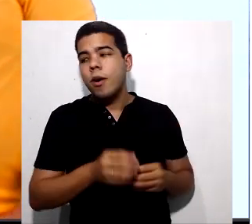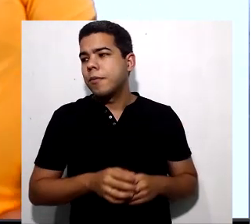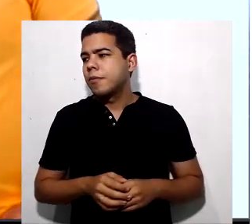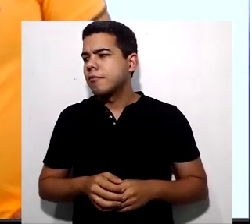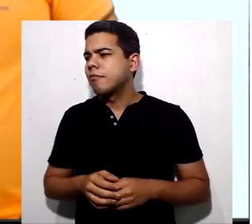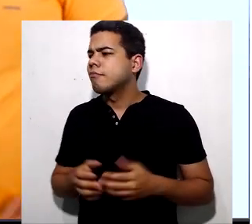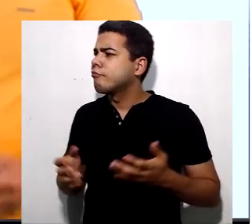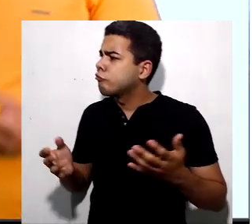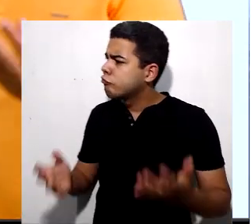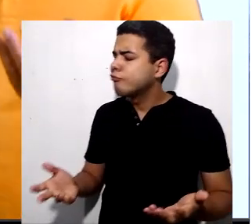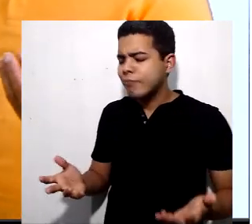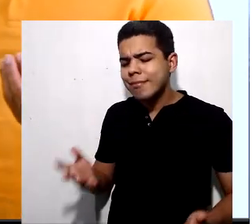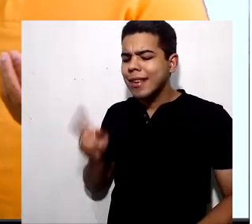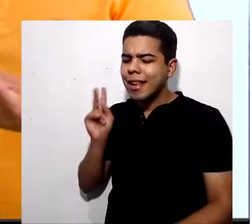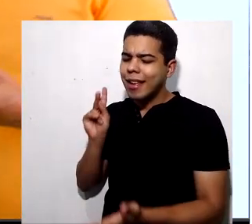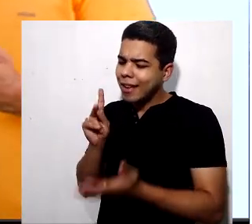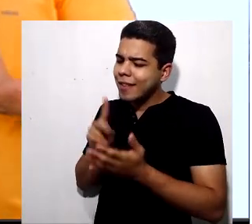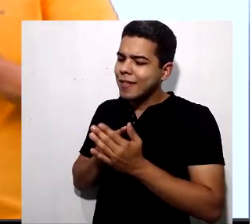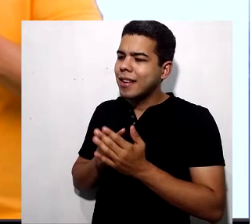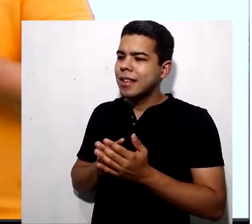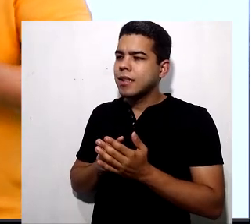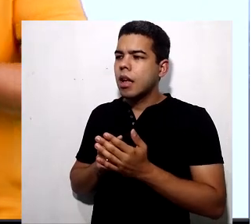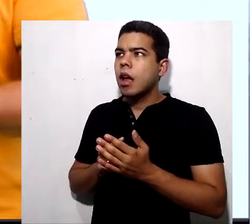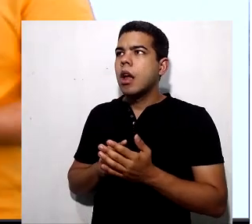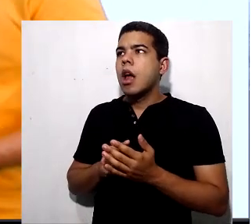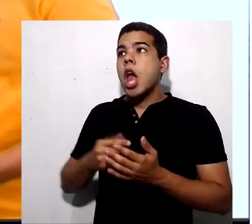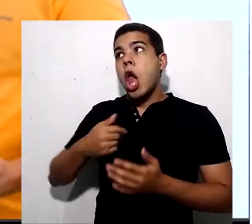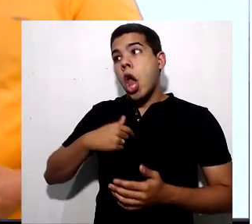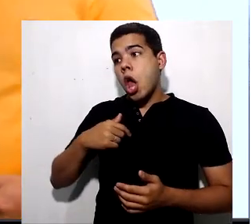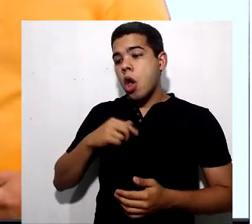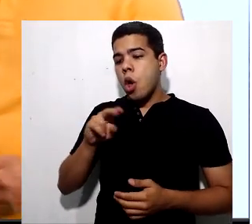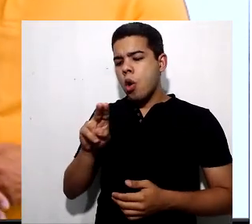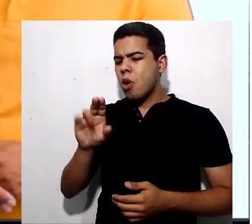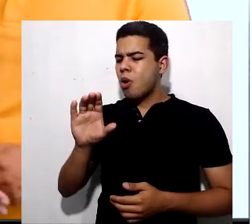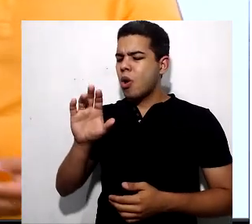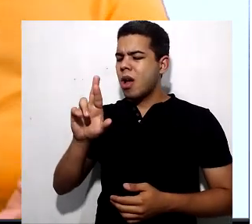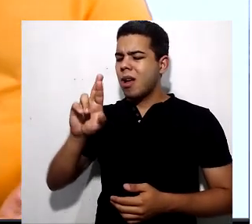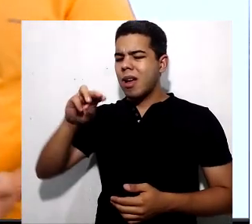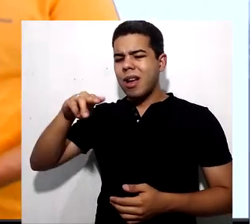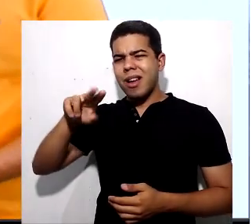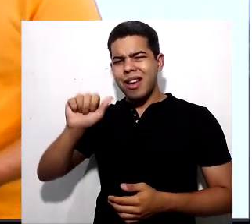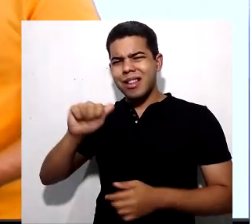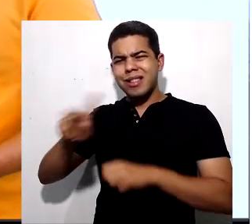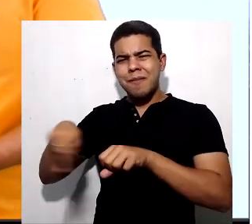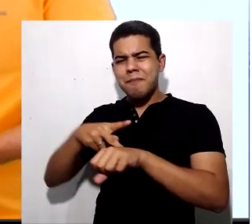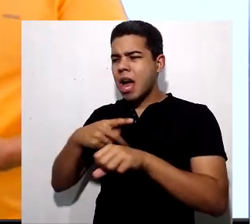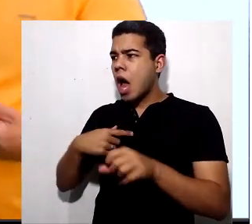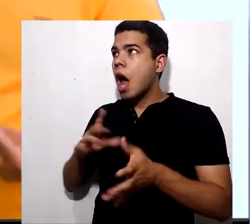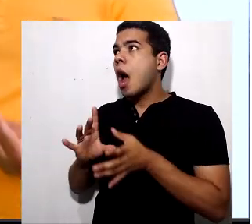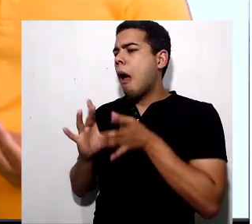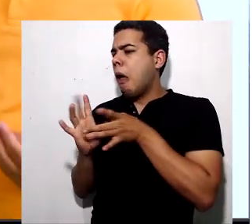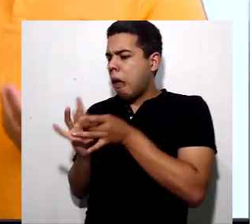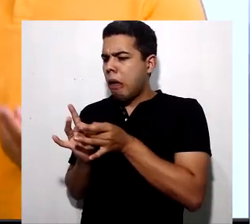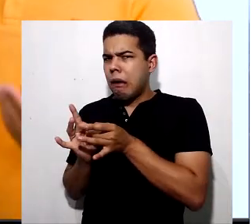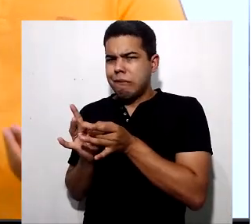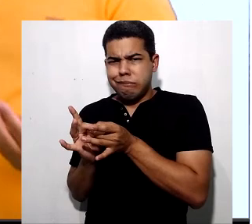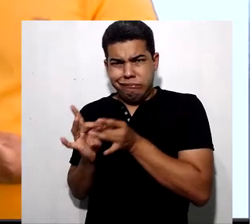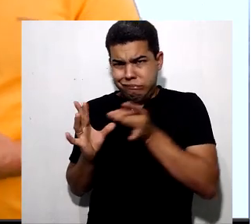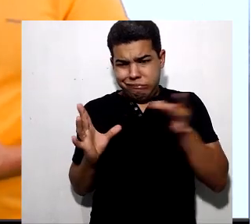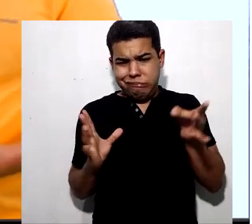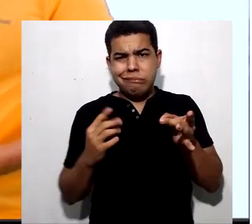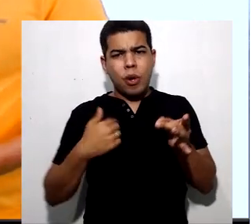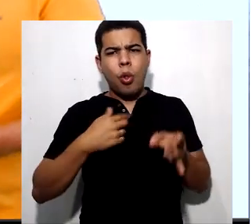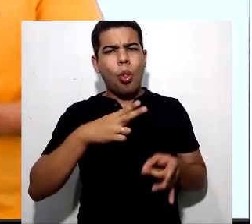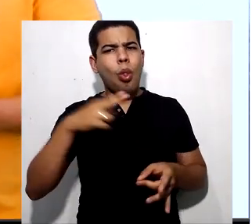É porque, na verdade, ela dizia que não tinha nenhuma ligação com a Ucrânia. Naquela terra, eu literalmente nunca